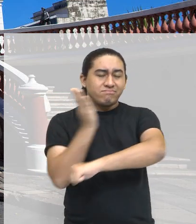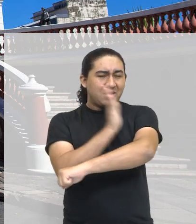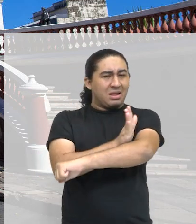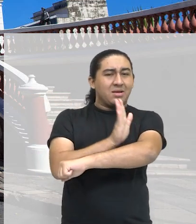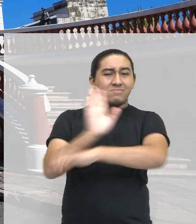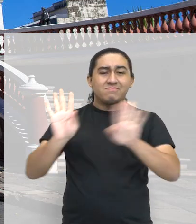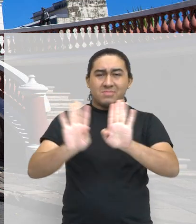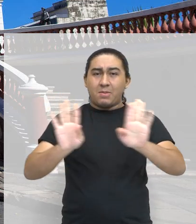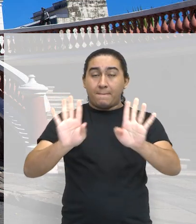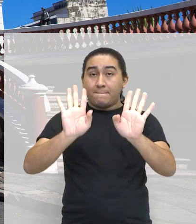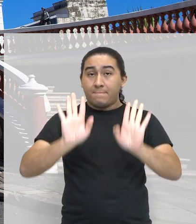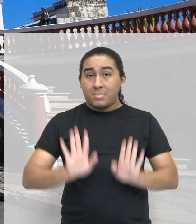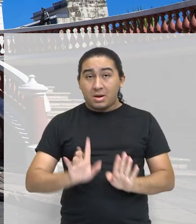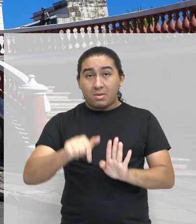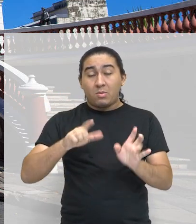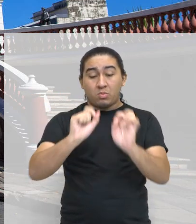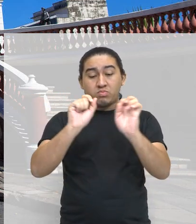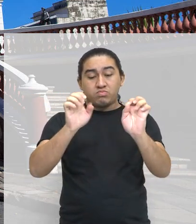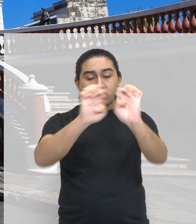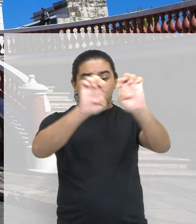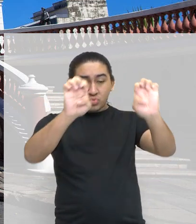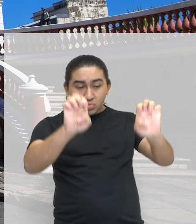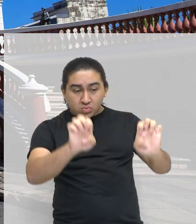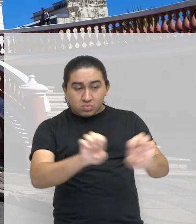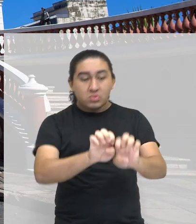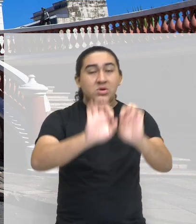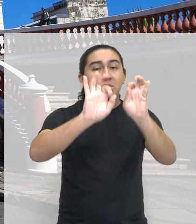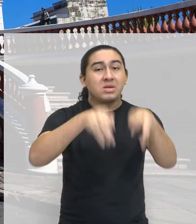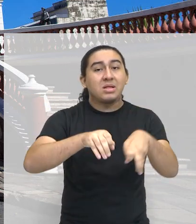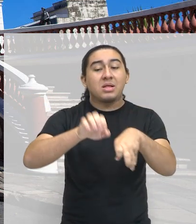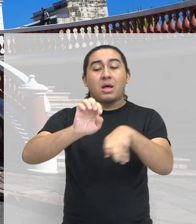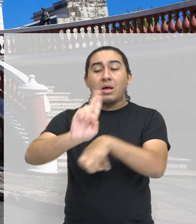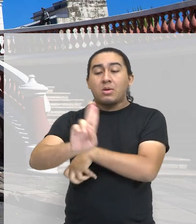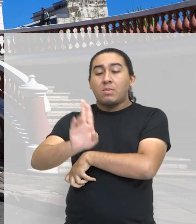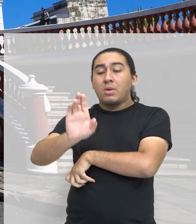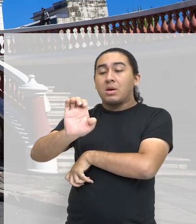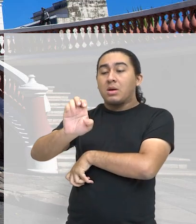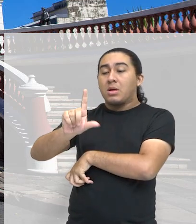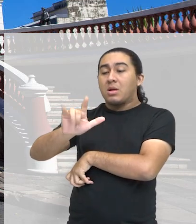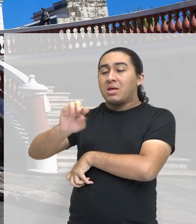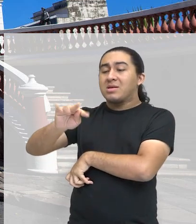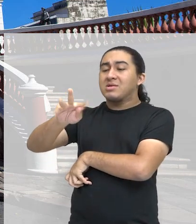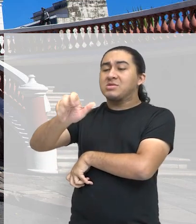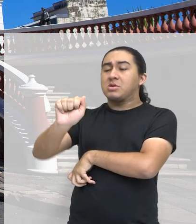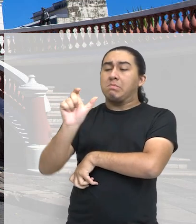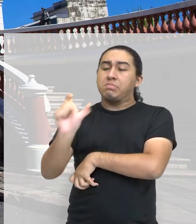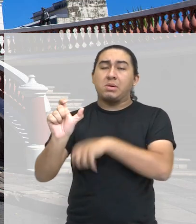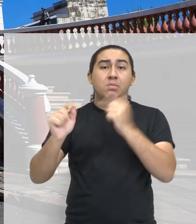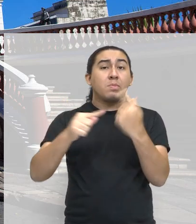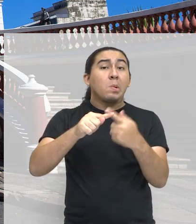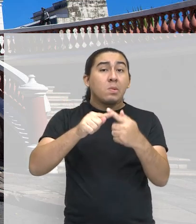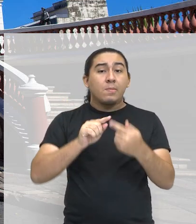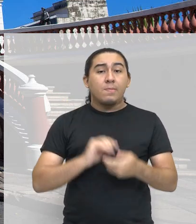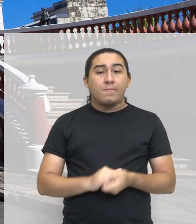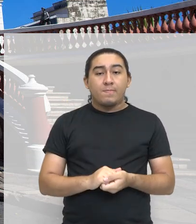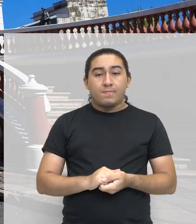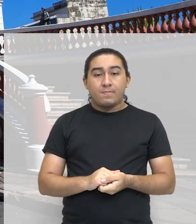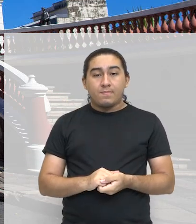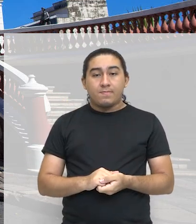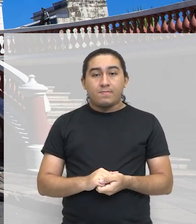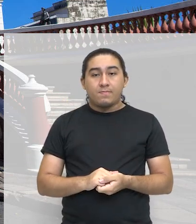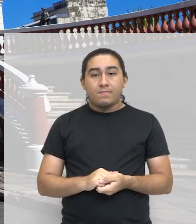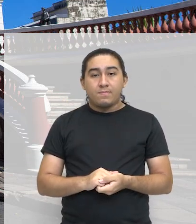neoclássico, não. Eu sempre digo que ela tem uma arquitetura eclética. Por que eclética? Porque ela traz um frontão,